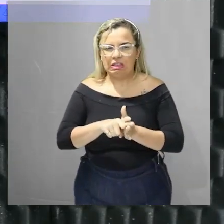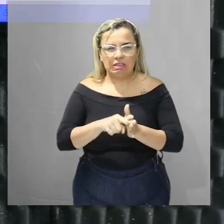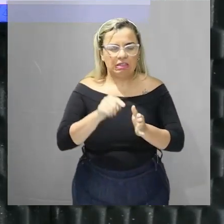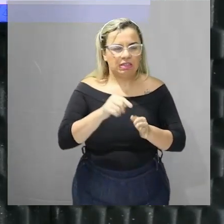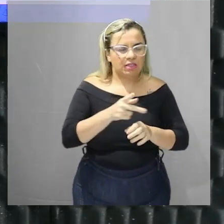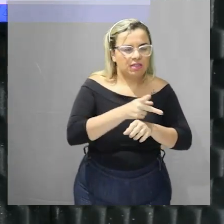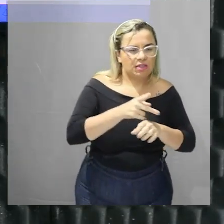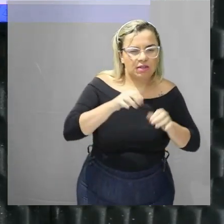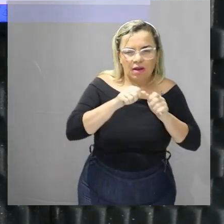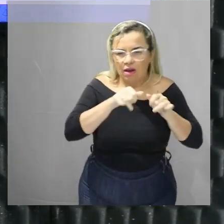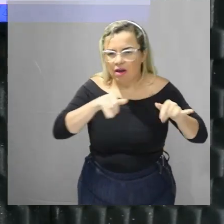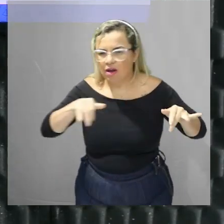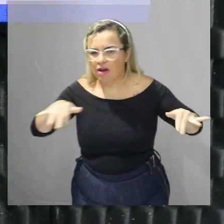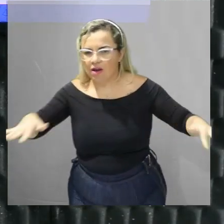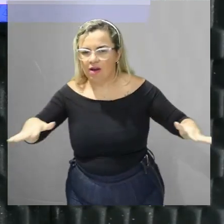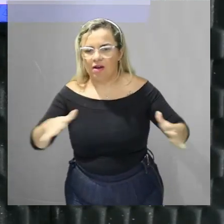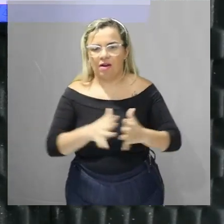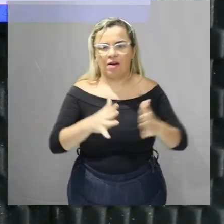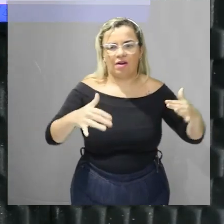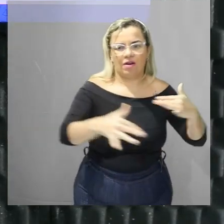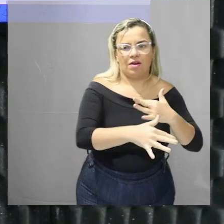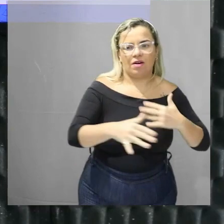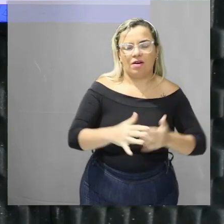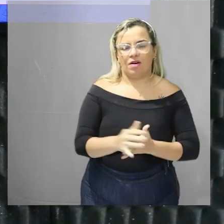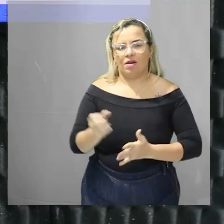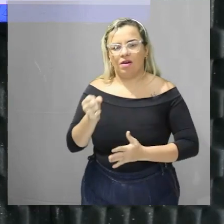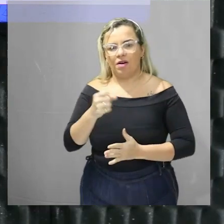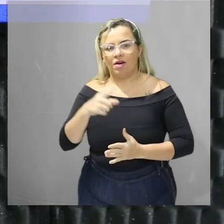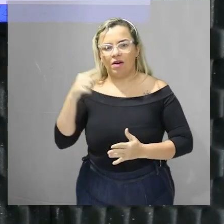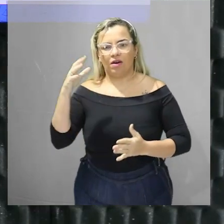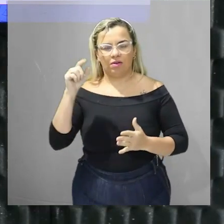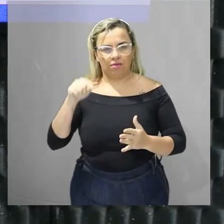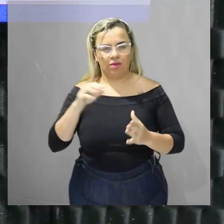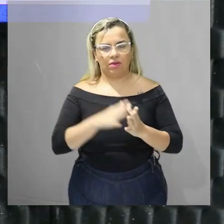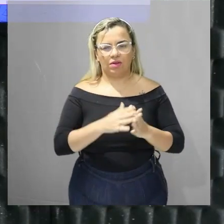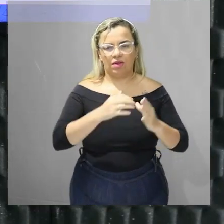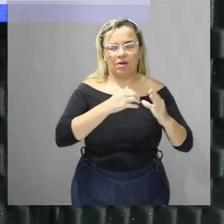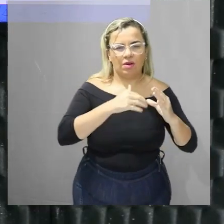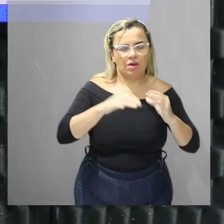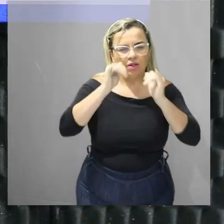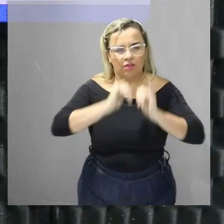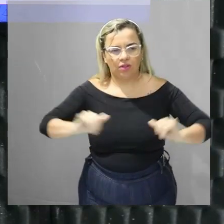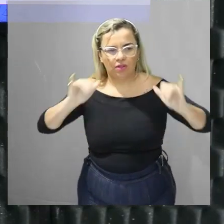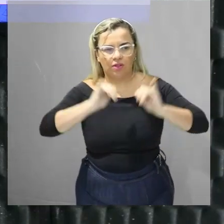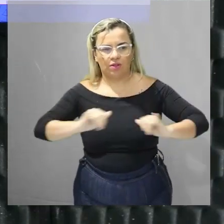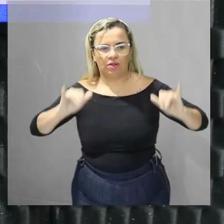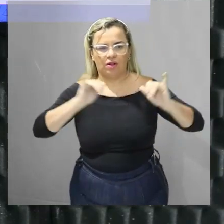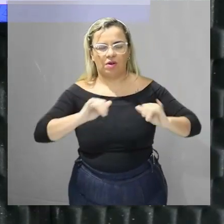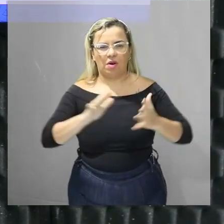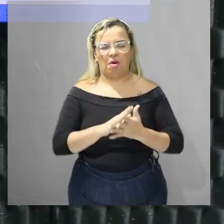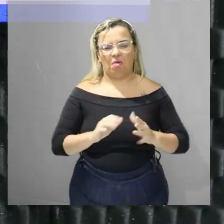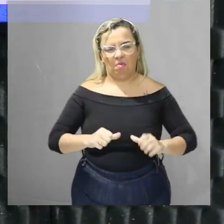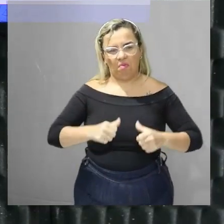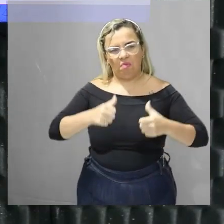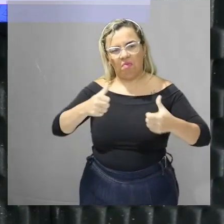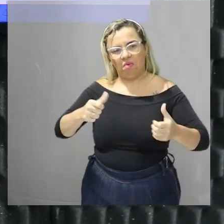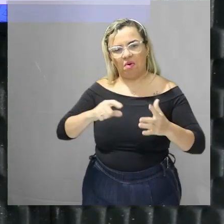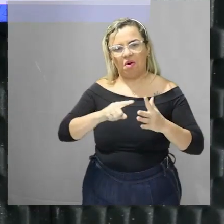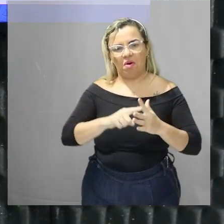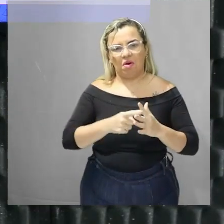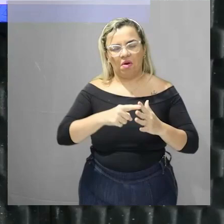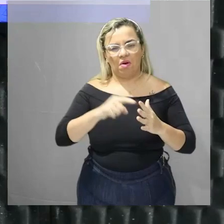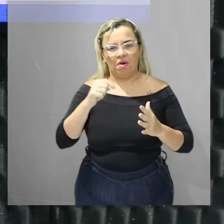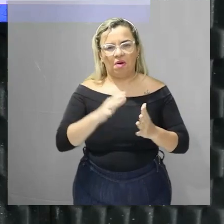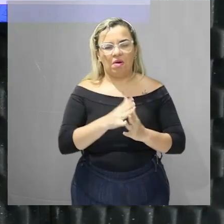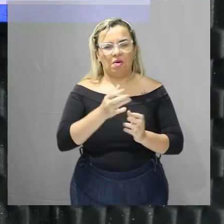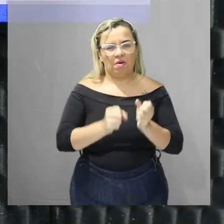tá? Cidades. A nova mensagem soou em alto e bom som. Eram máquinas de